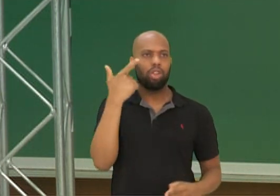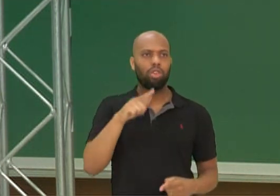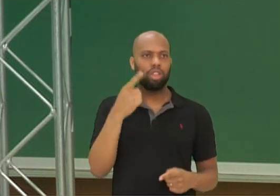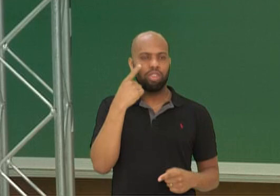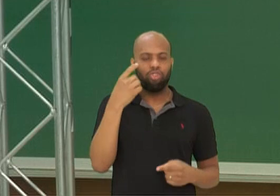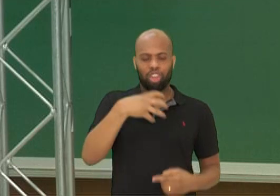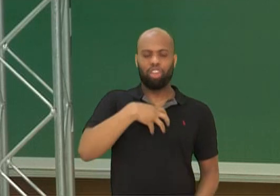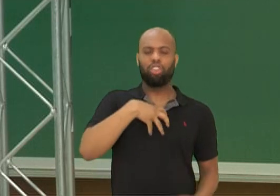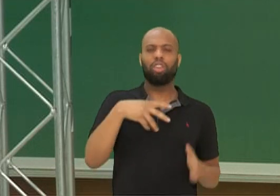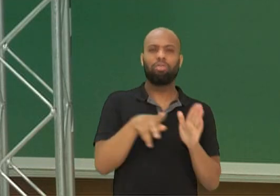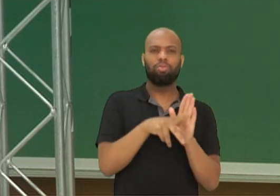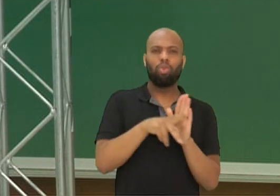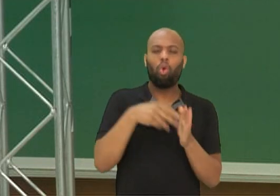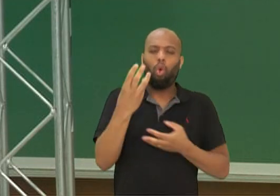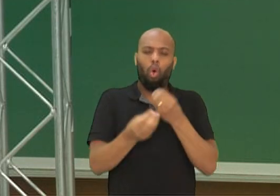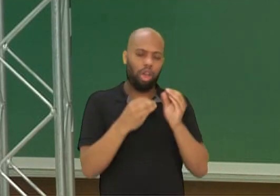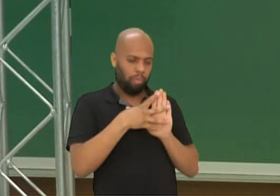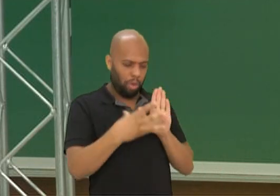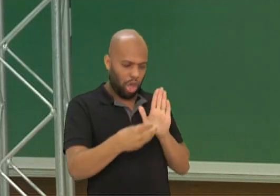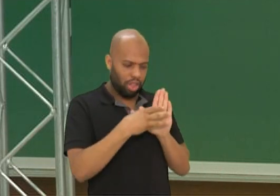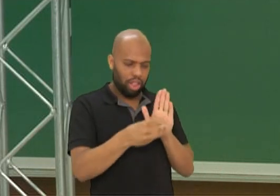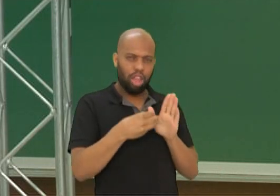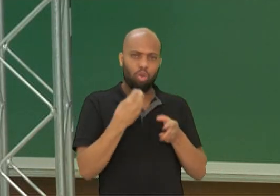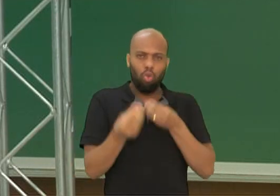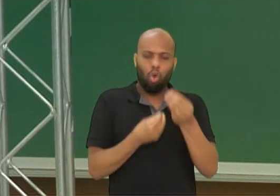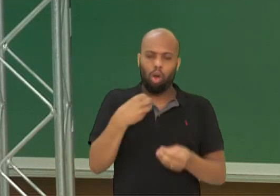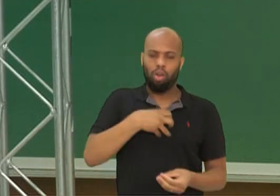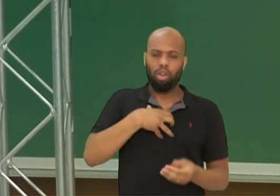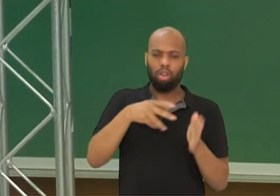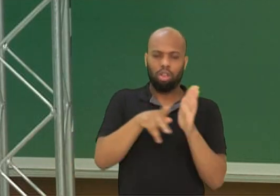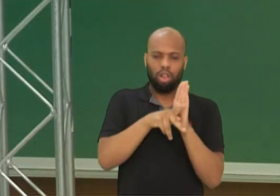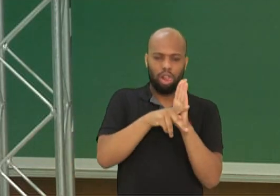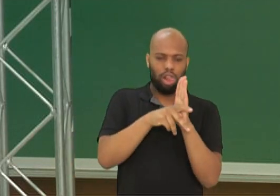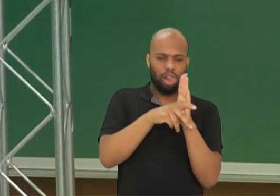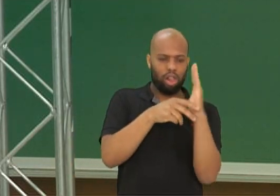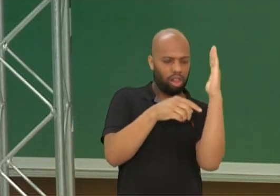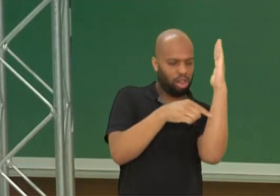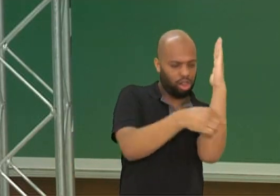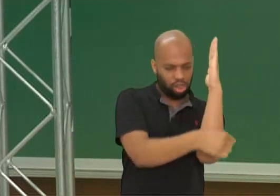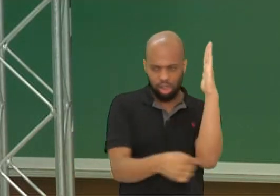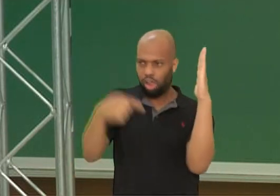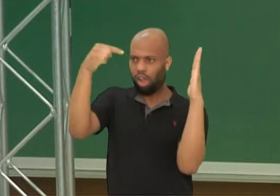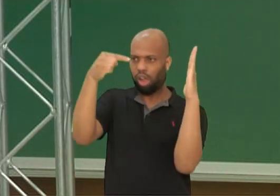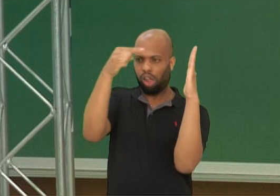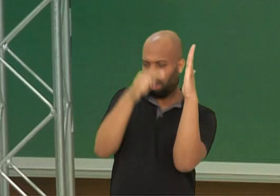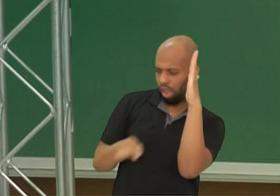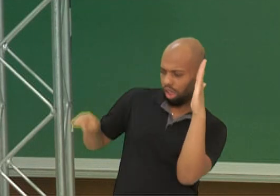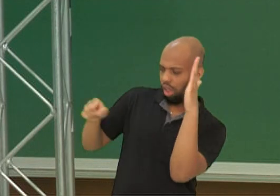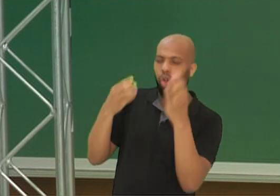o formato, o modelo, o comportamento gráfico próximo ali dos eixos.